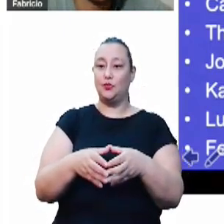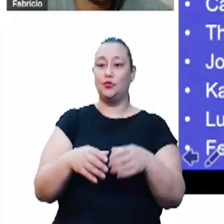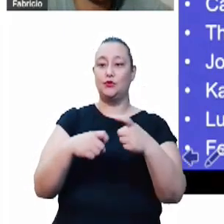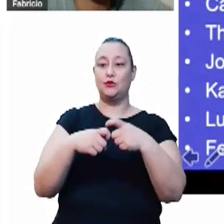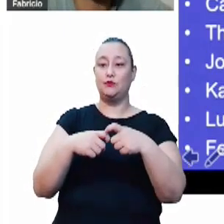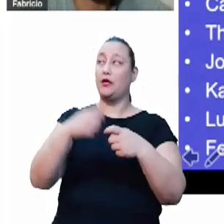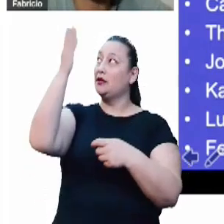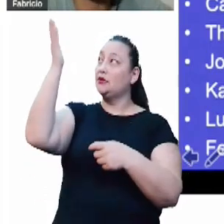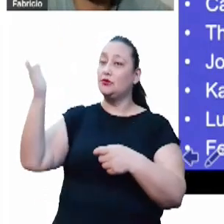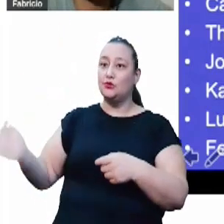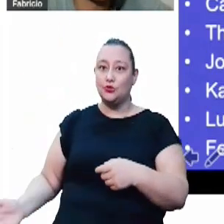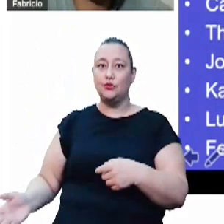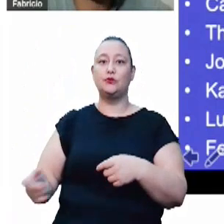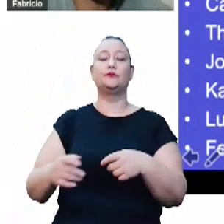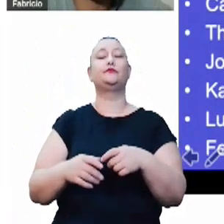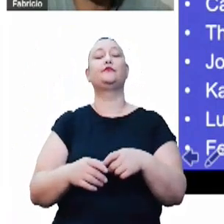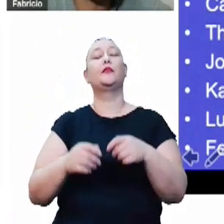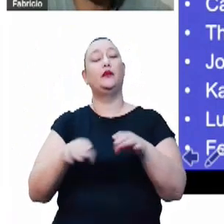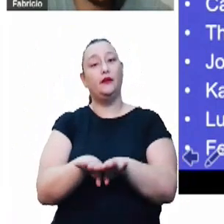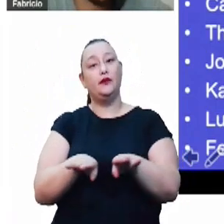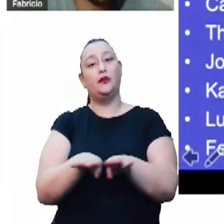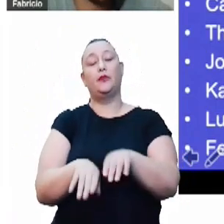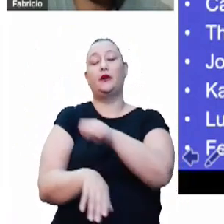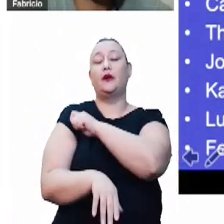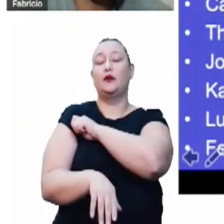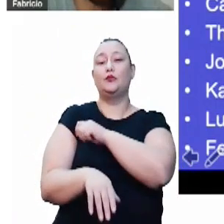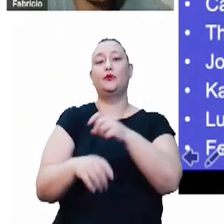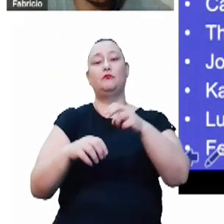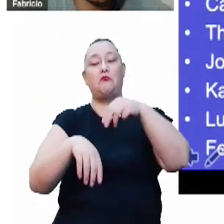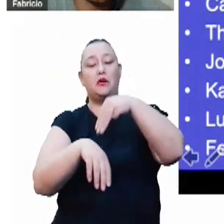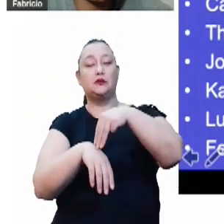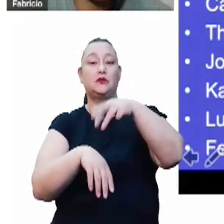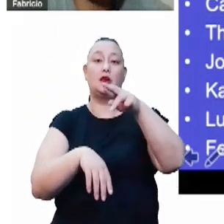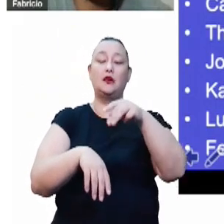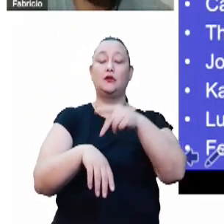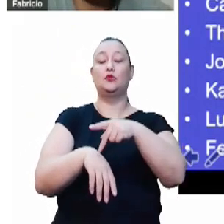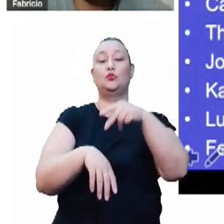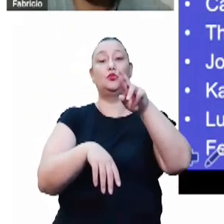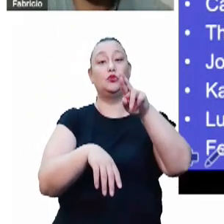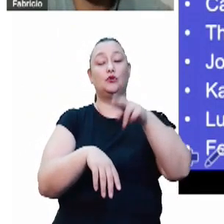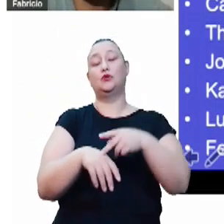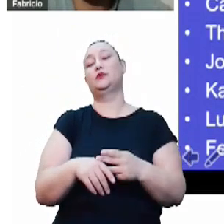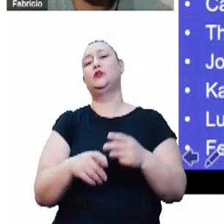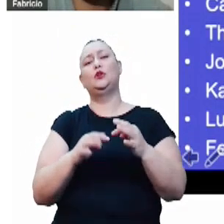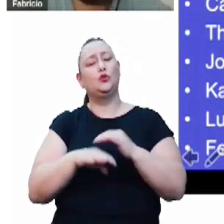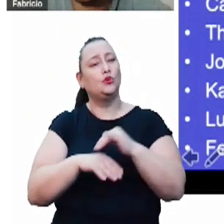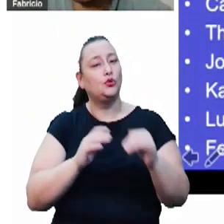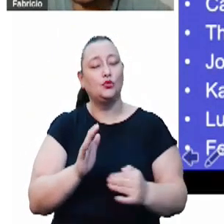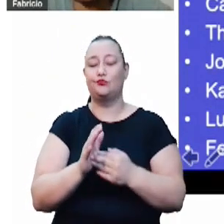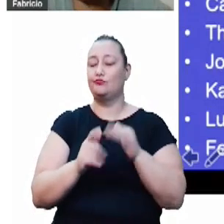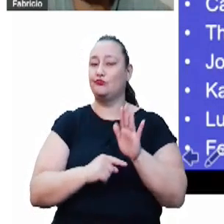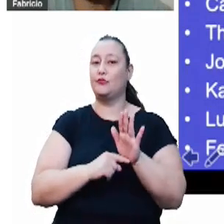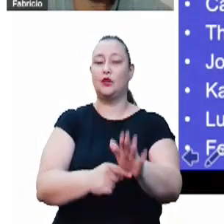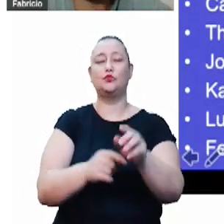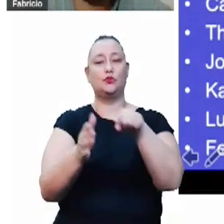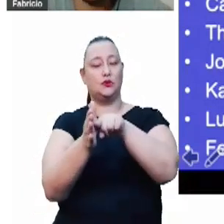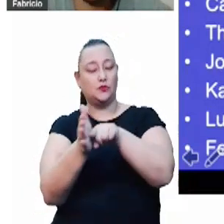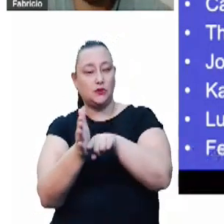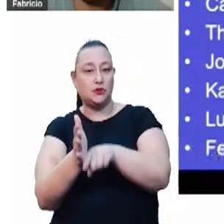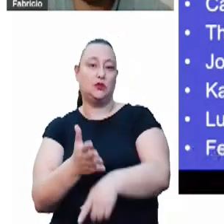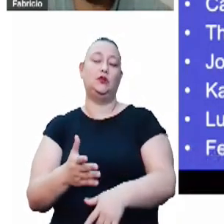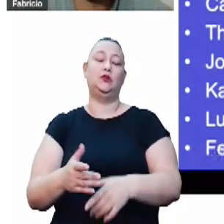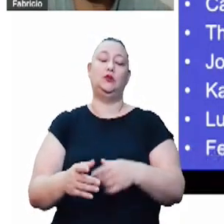médicos assistentes e pós-graduandos, alguns são mestrandos, alguns são doutorandos, e todos ajudam nas pesquisas,